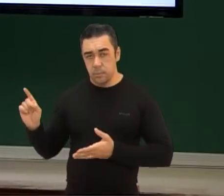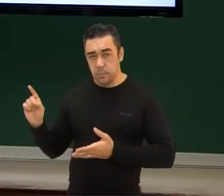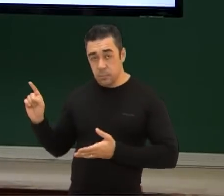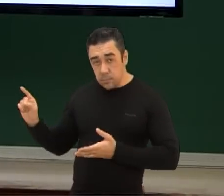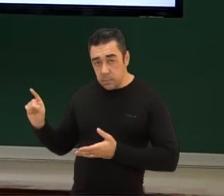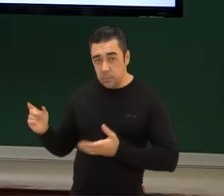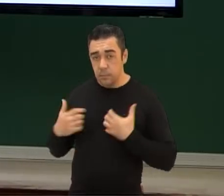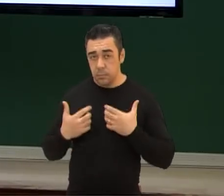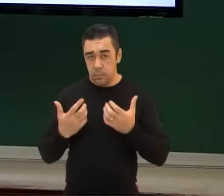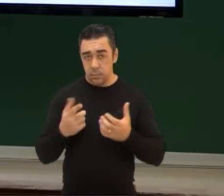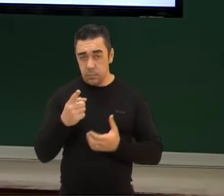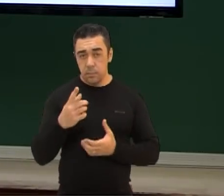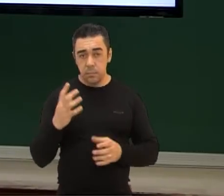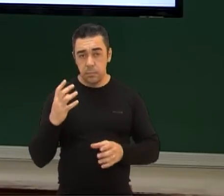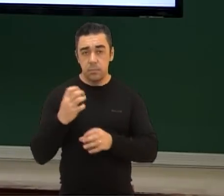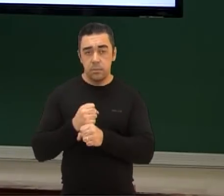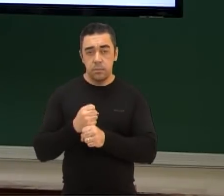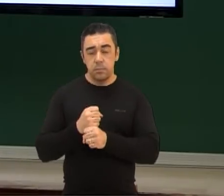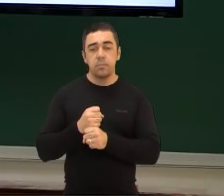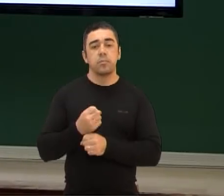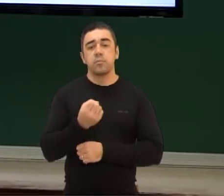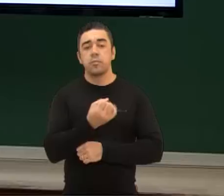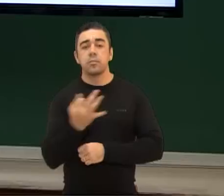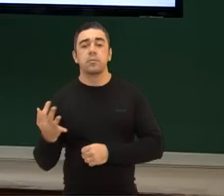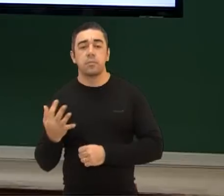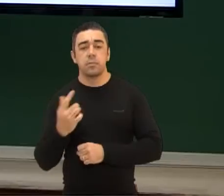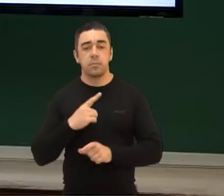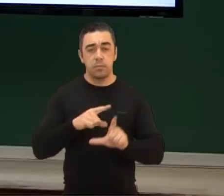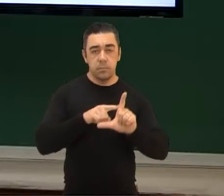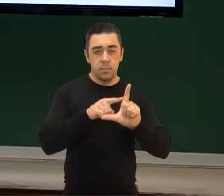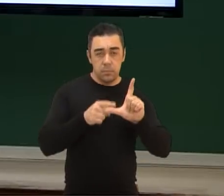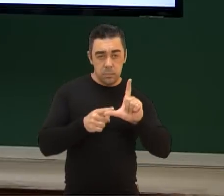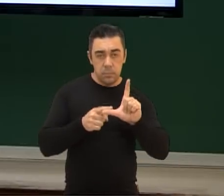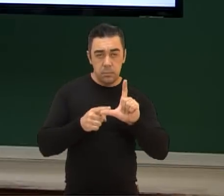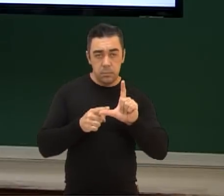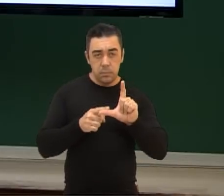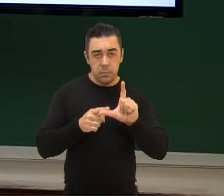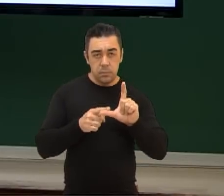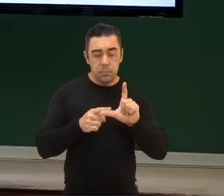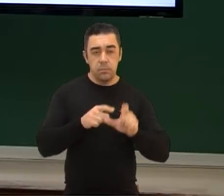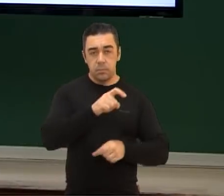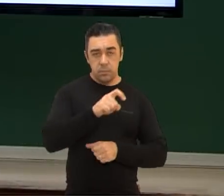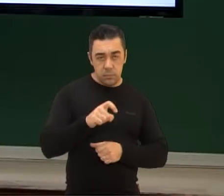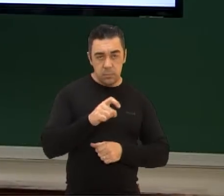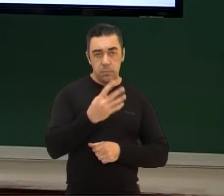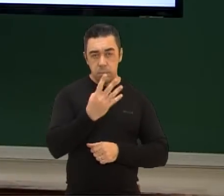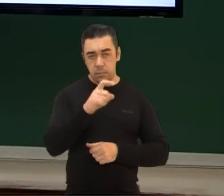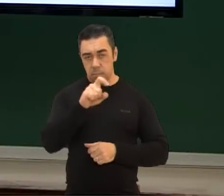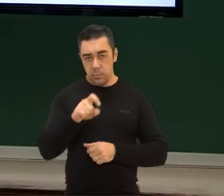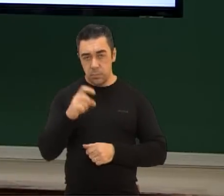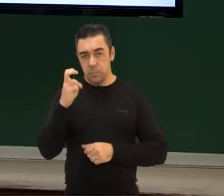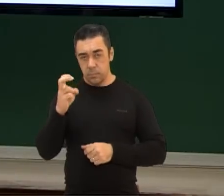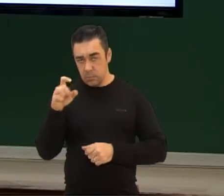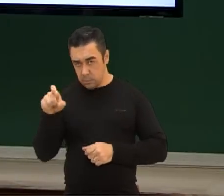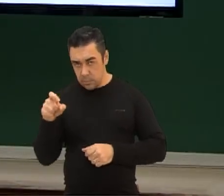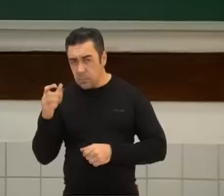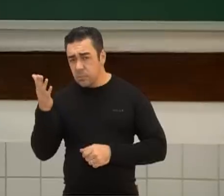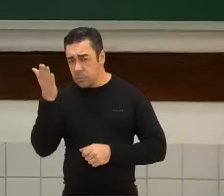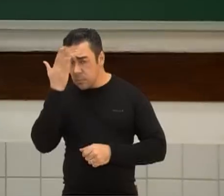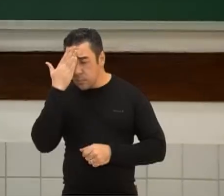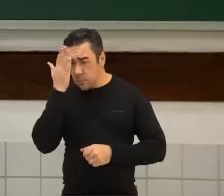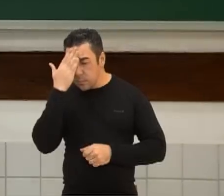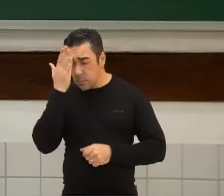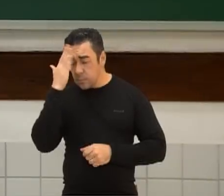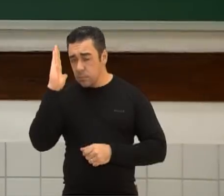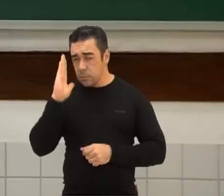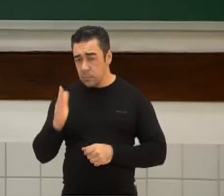vocês calculem a medida dos 3 ângulos da figura. Sabemos, vamos ali para o quadro?